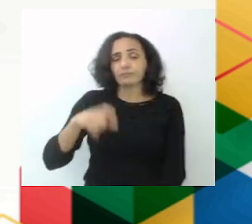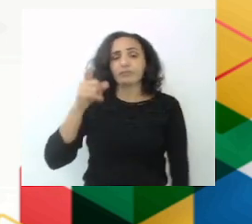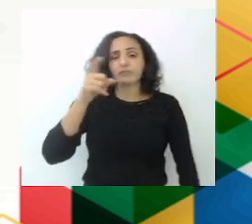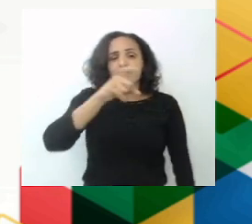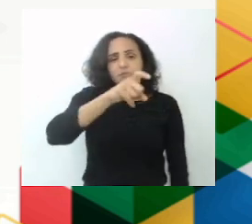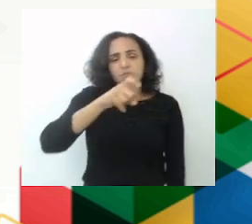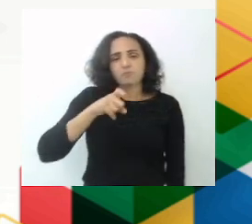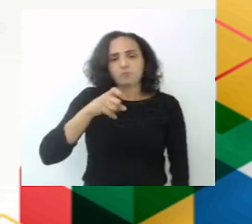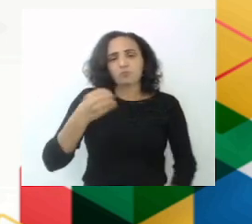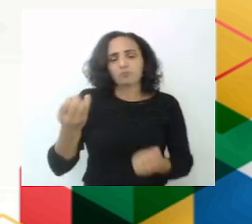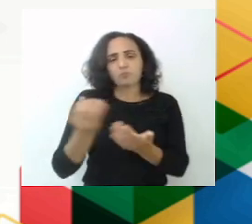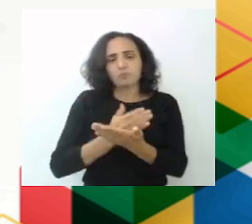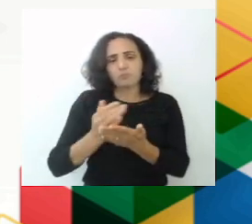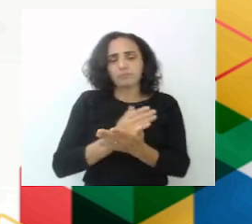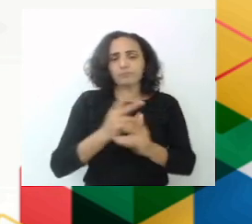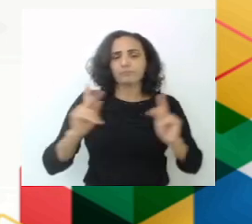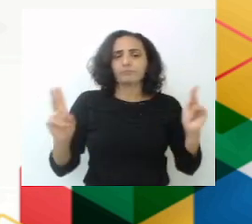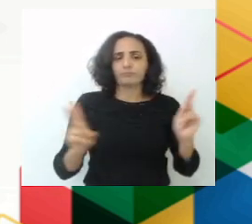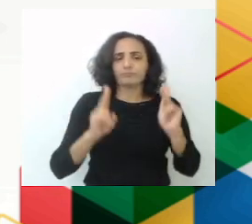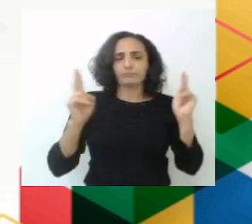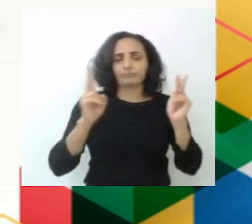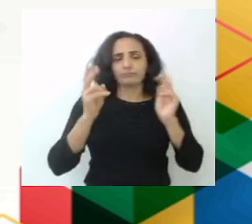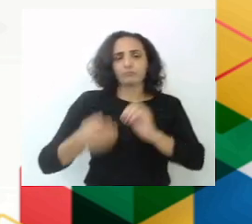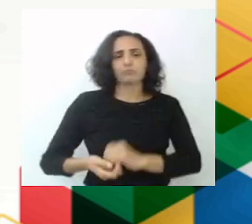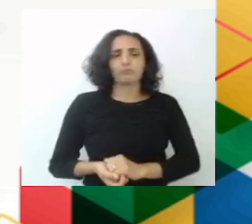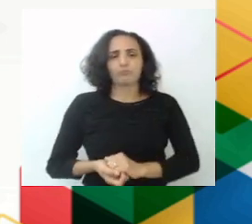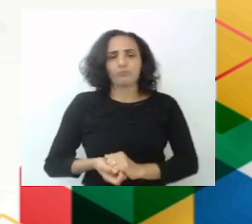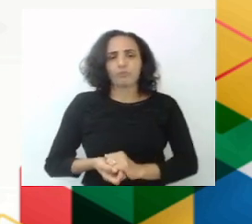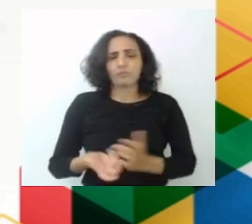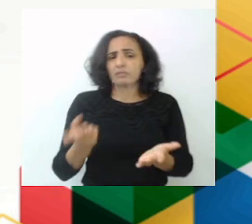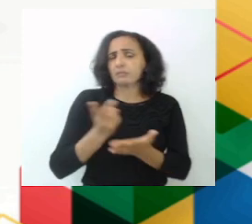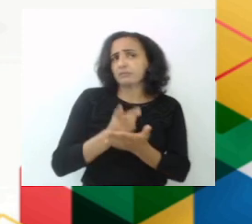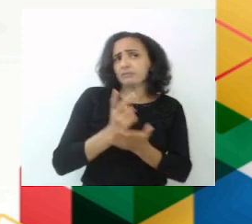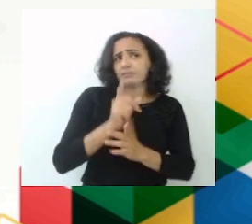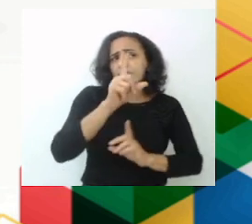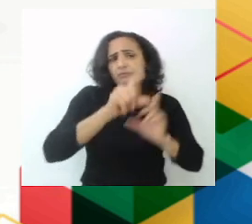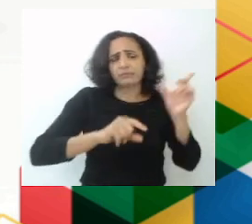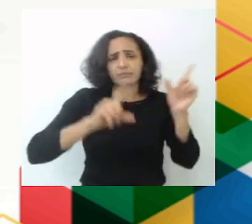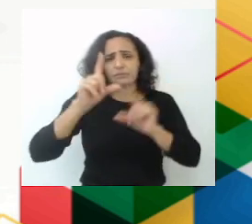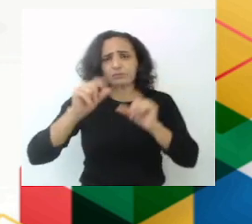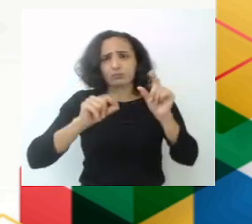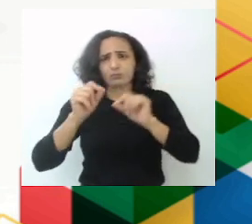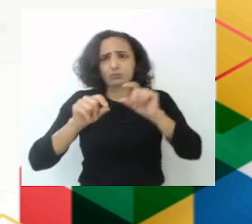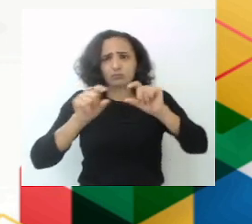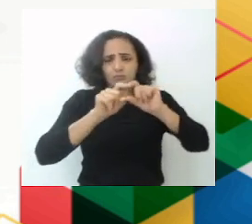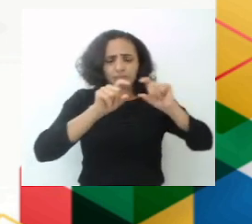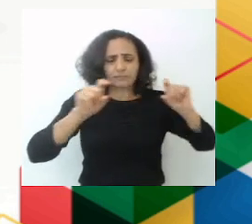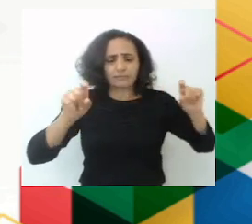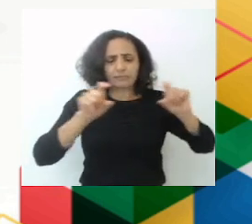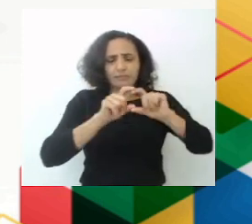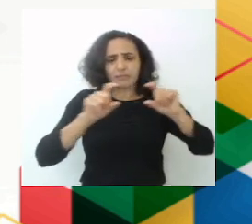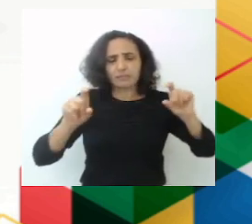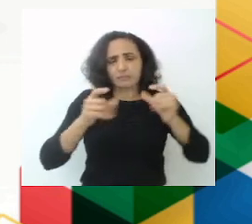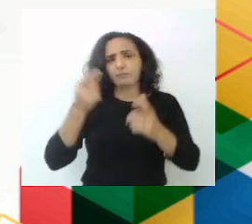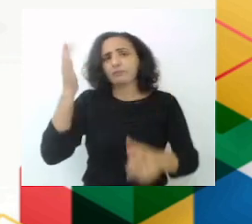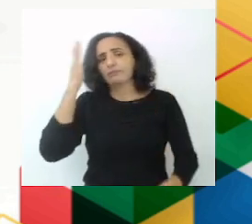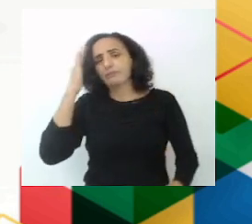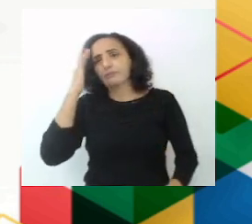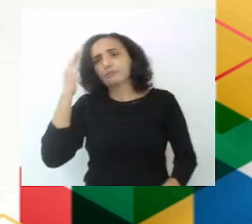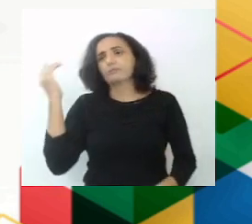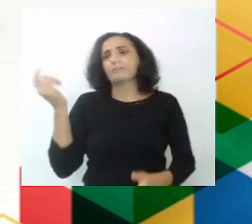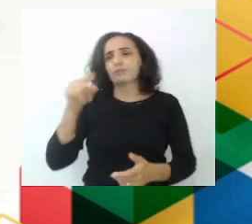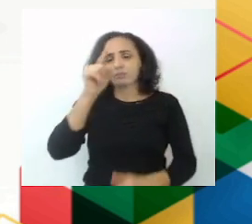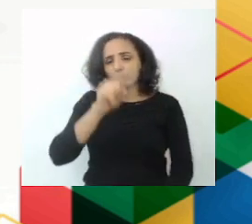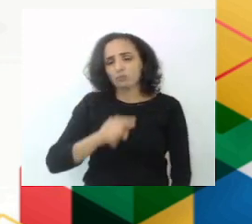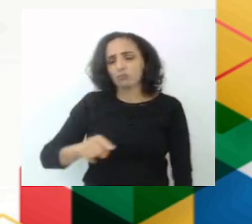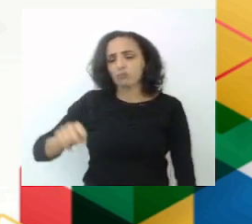posso escolher alguns valores. Geralmente, a gente escolhe valores simétricos, porque a parábola ela tem o eixo de